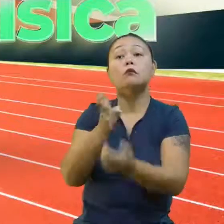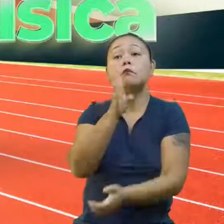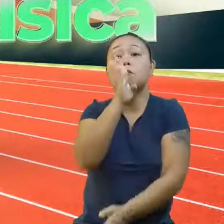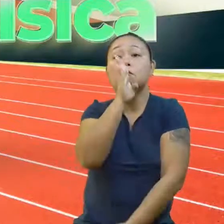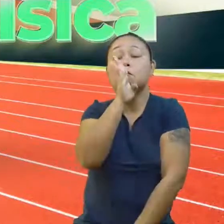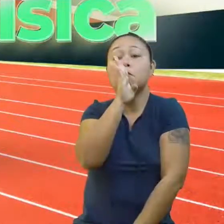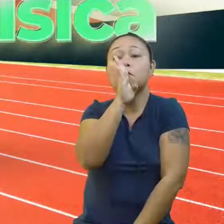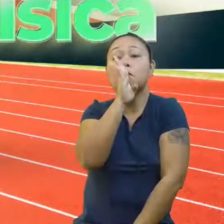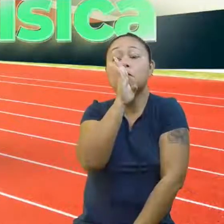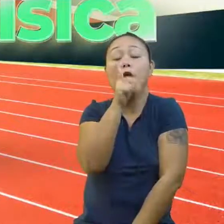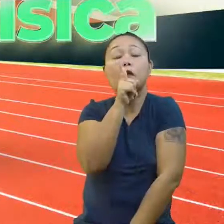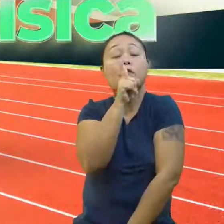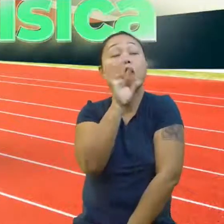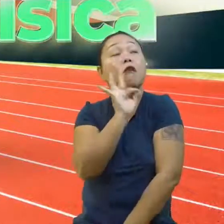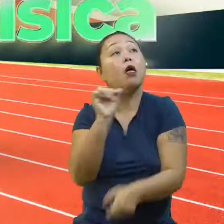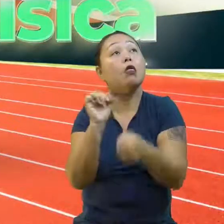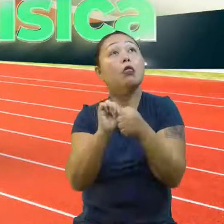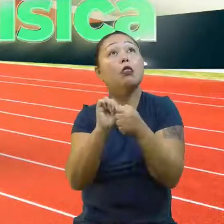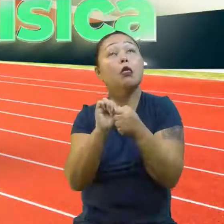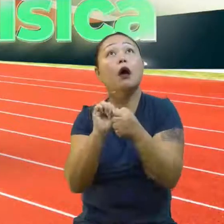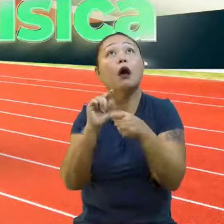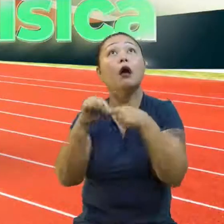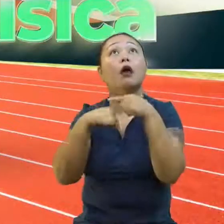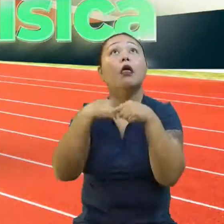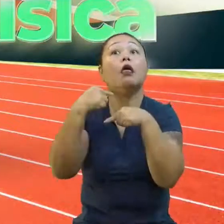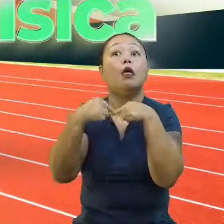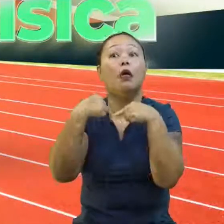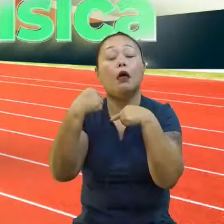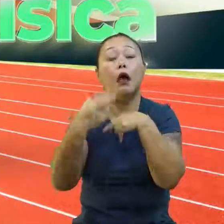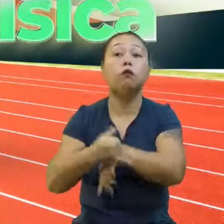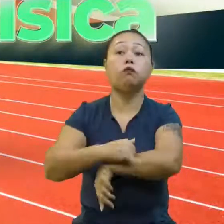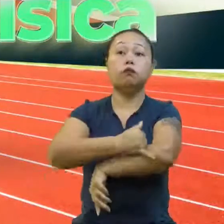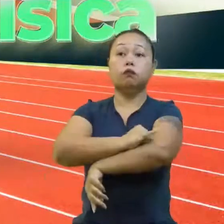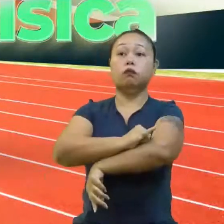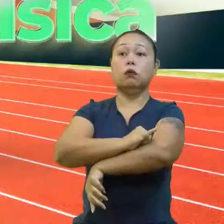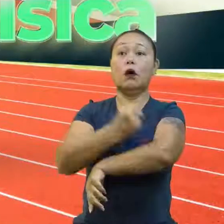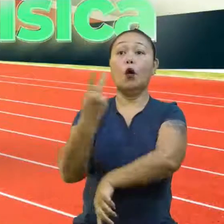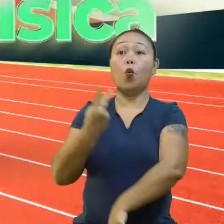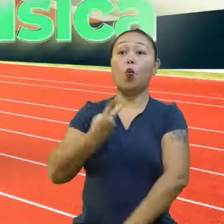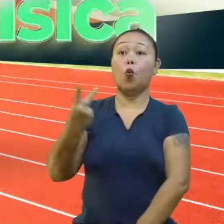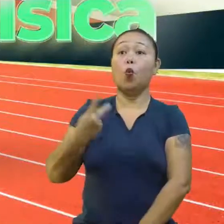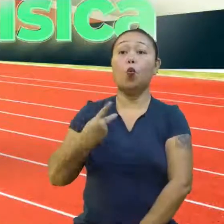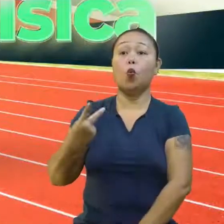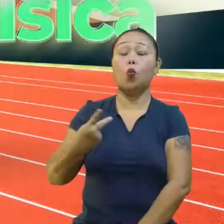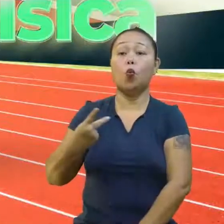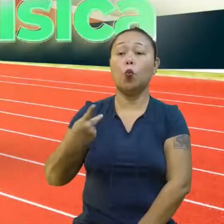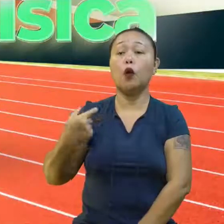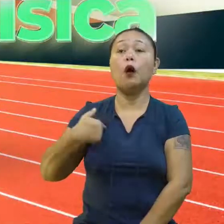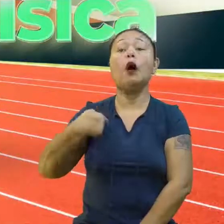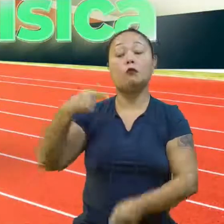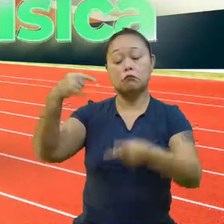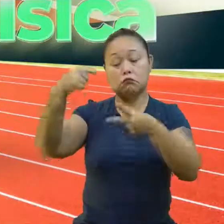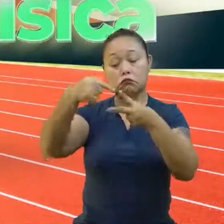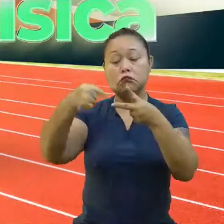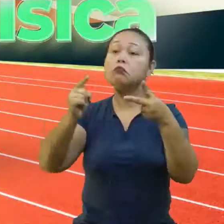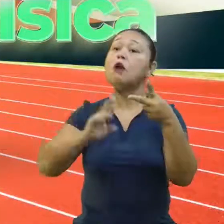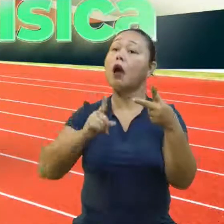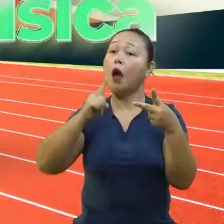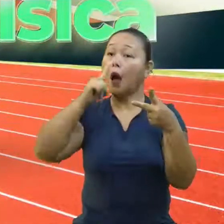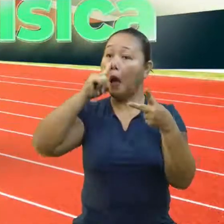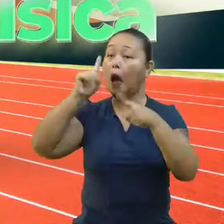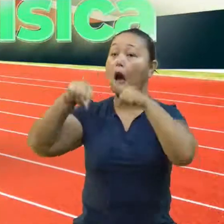tenho sedentarismo e obesidade. Então eu tenho dois fatores de risco para que eu possa vir a ter uma